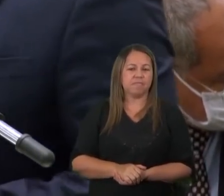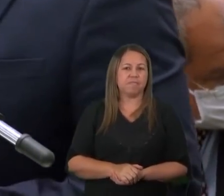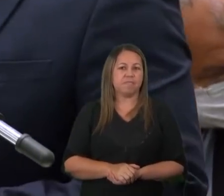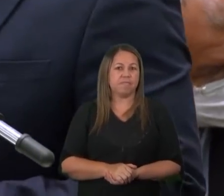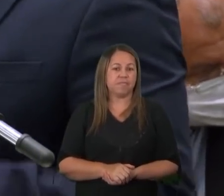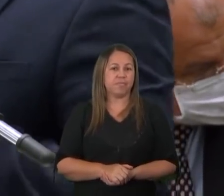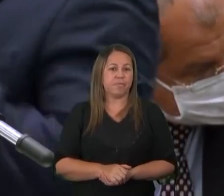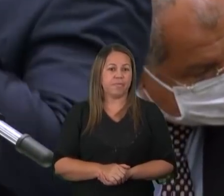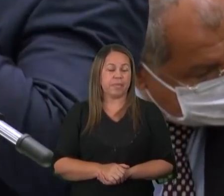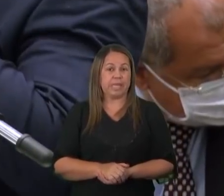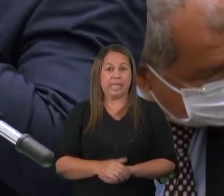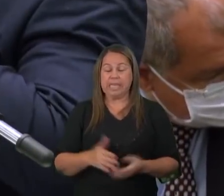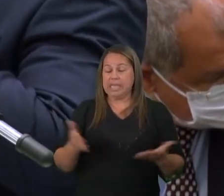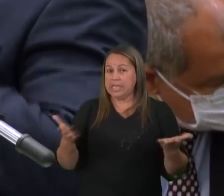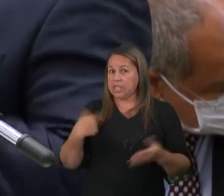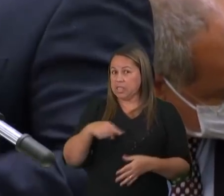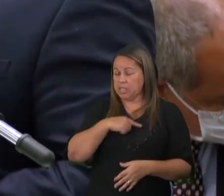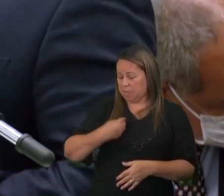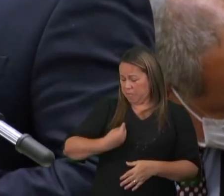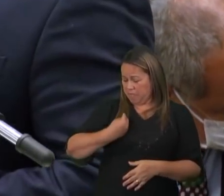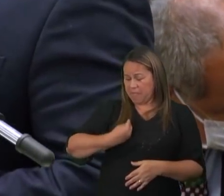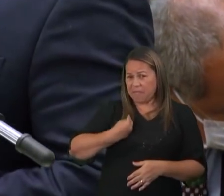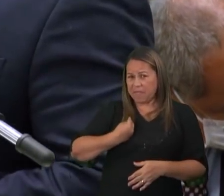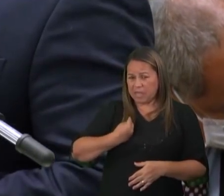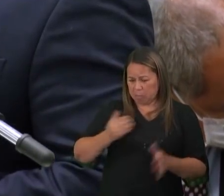E estamos vivendo um tempo, irmãos, que